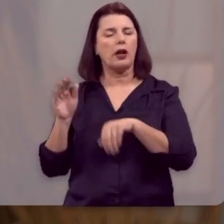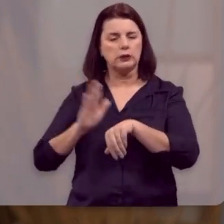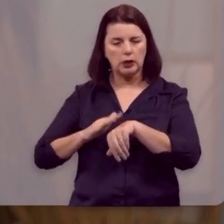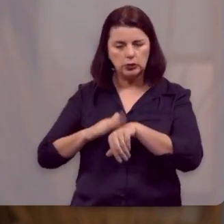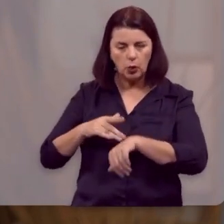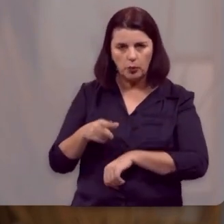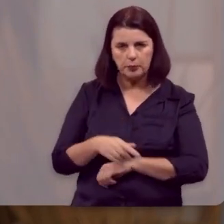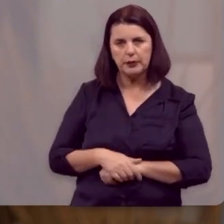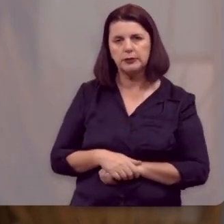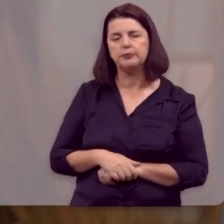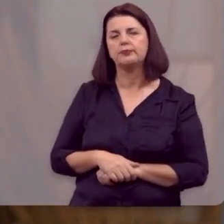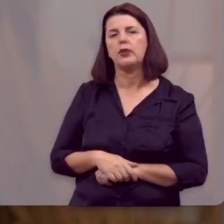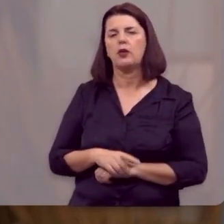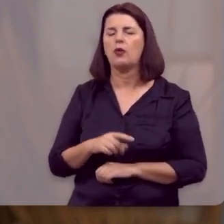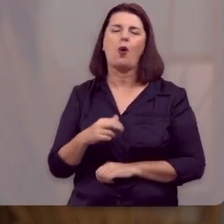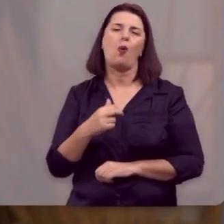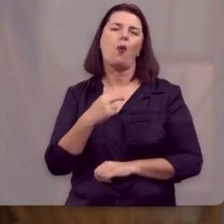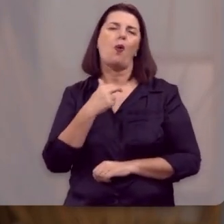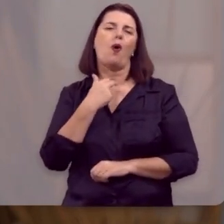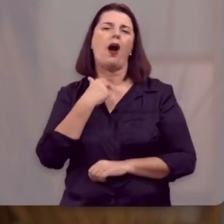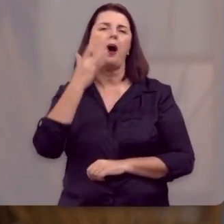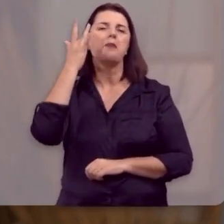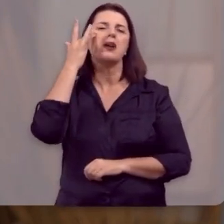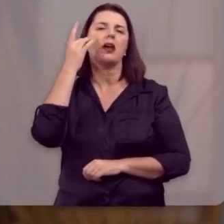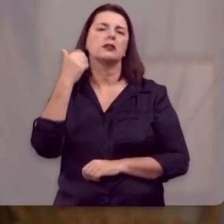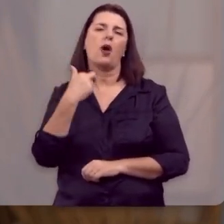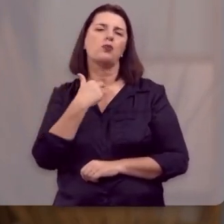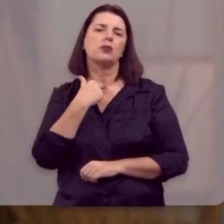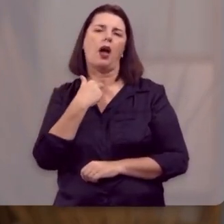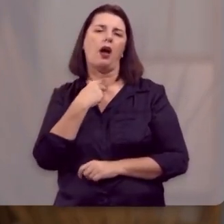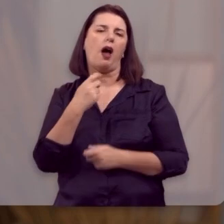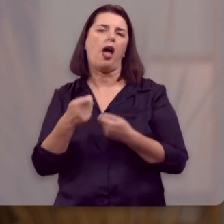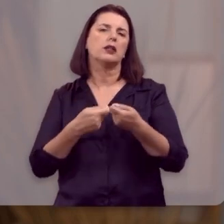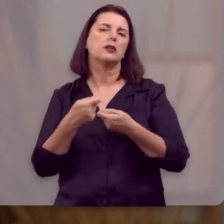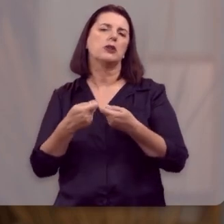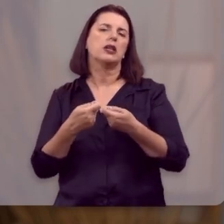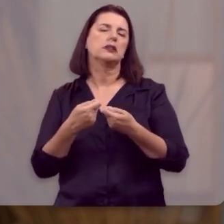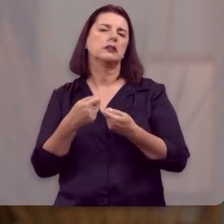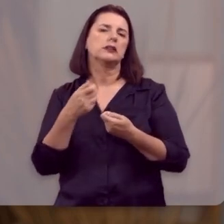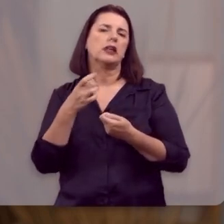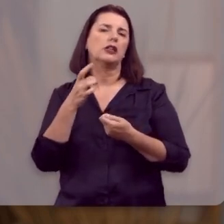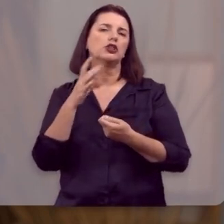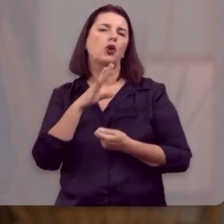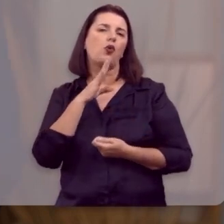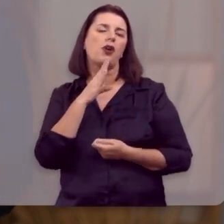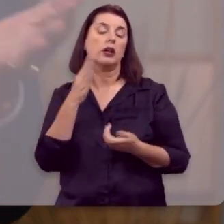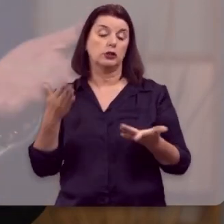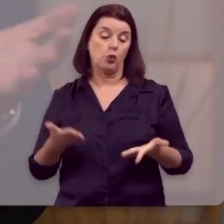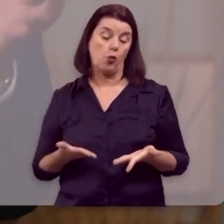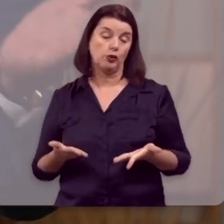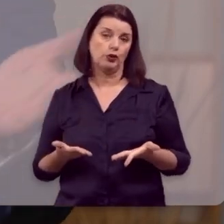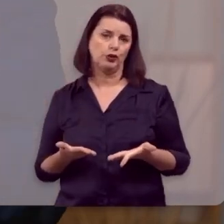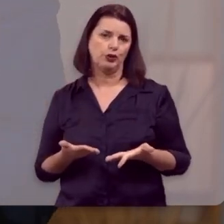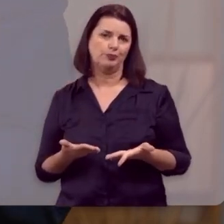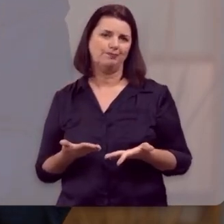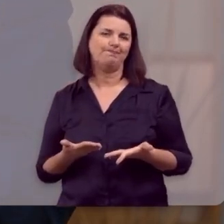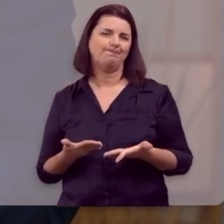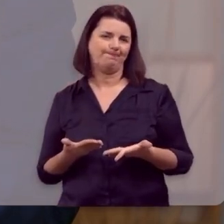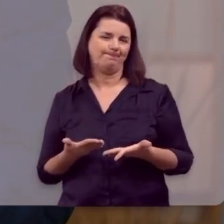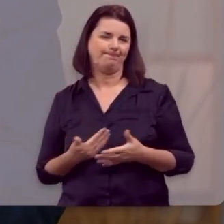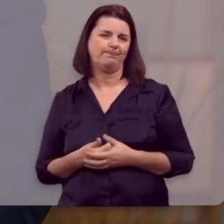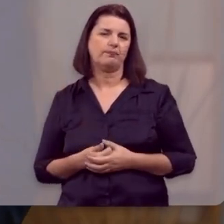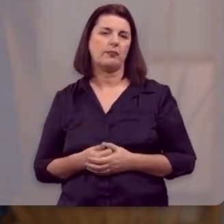o inadiável, porque você não administra o amanhã. E nem você nem eu sabemos se estaremos vivos